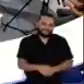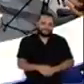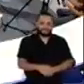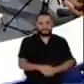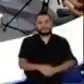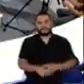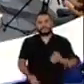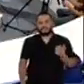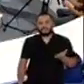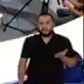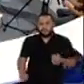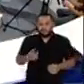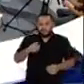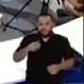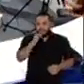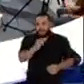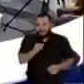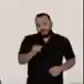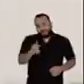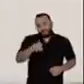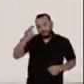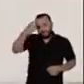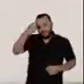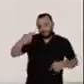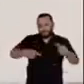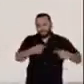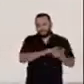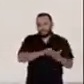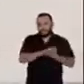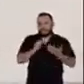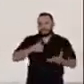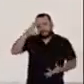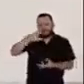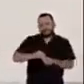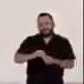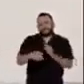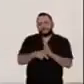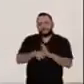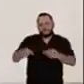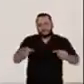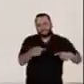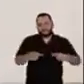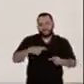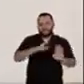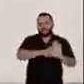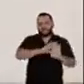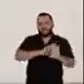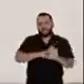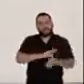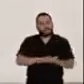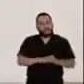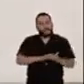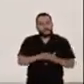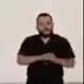isso e eu estava precisando política quando falei isso eu tenho um entendimento de política muito distante de qualquer organização eu não acho